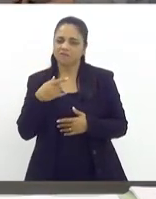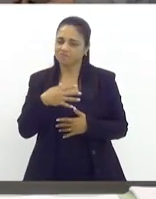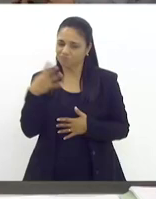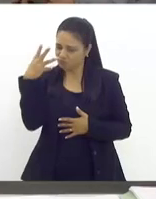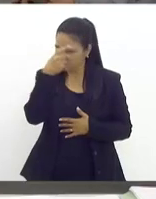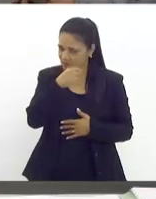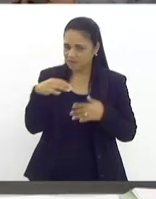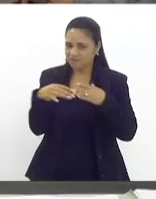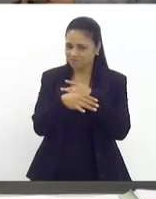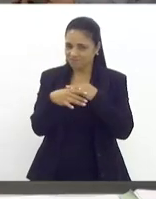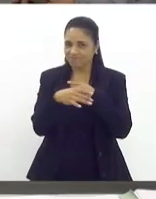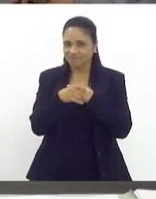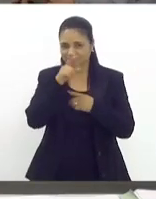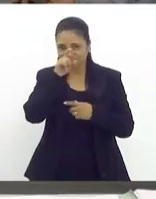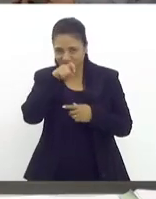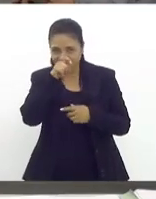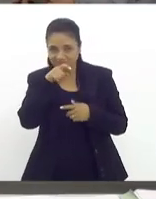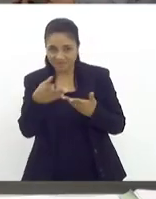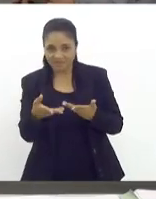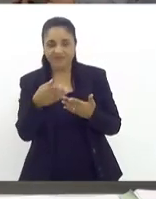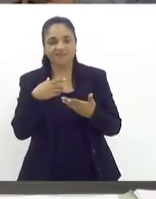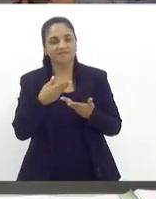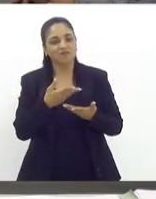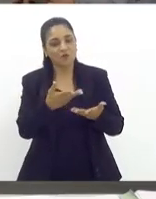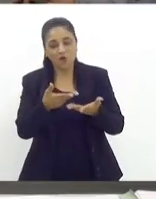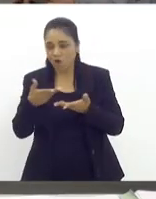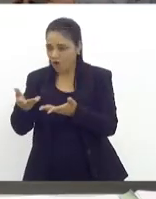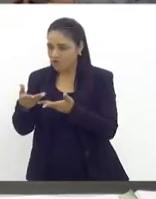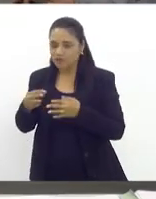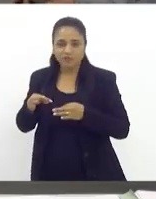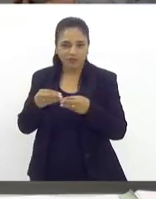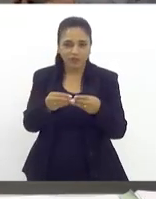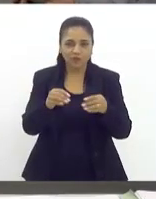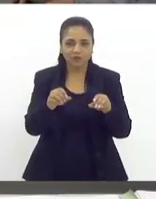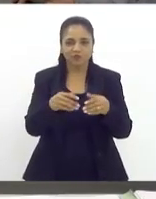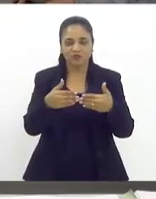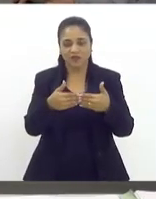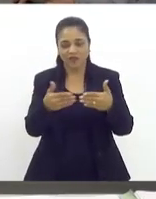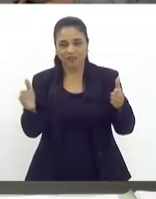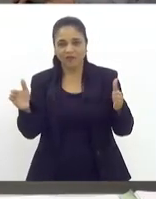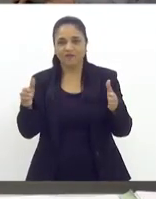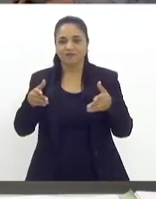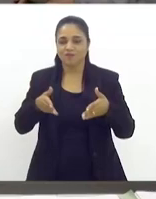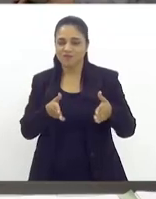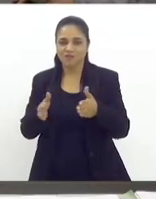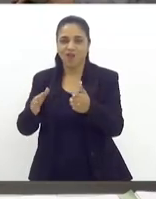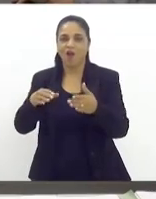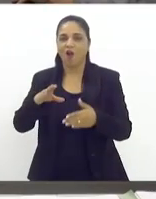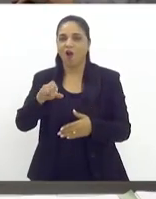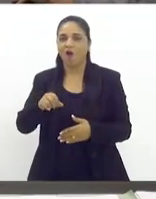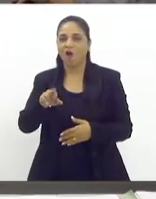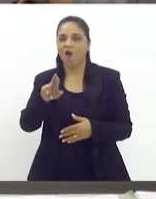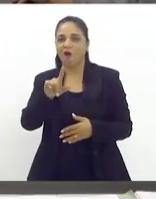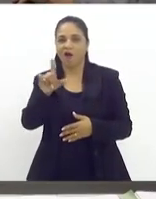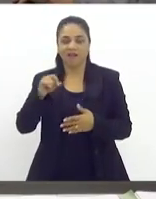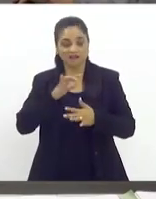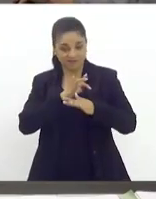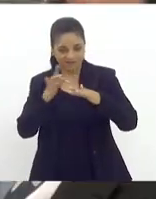trazer um convite que passa a ser extensivo a todos aqui da inauguração da Orla. Já vi pelas redes sociais.